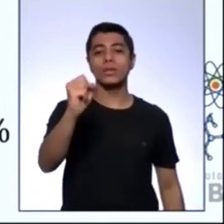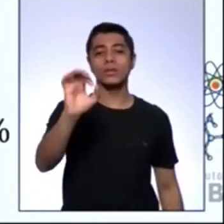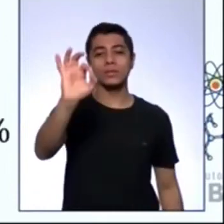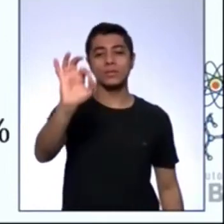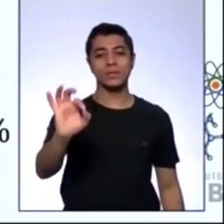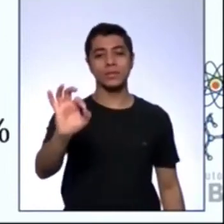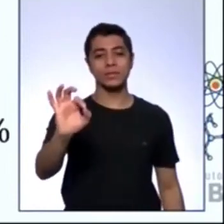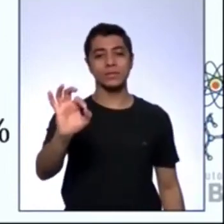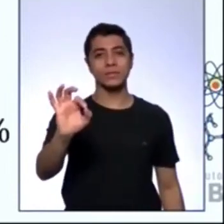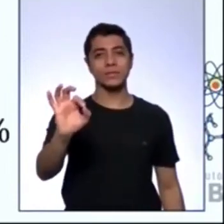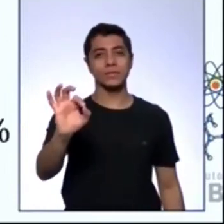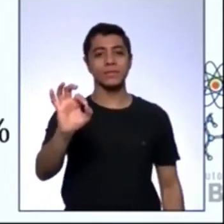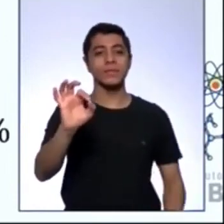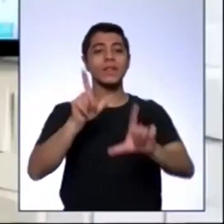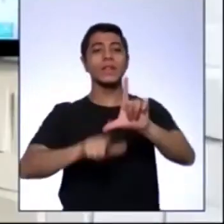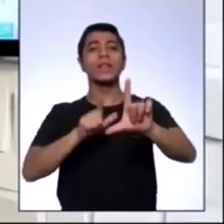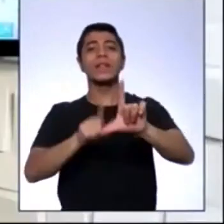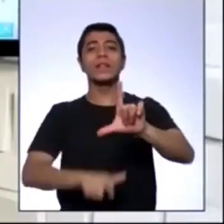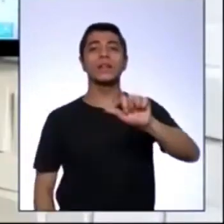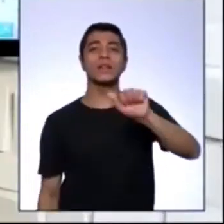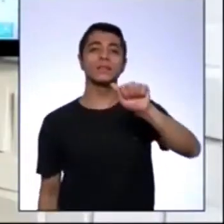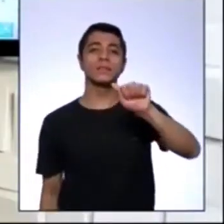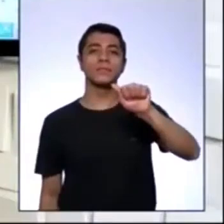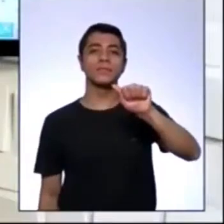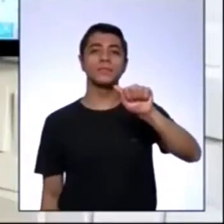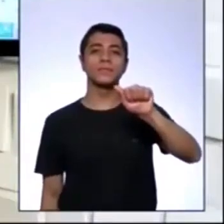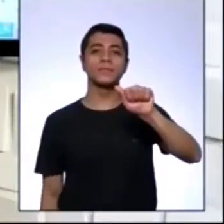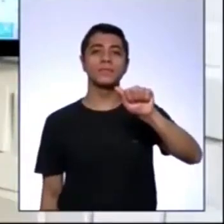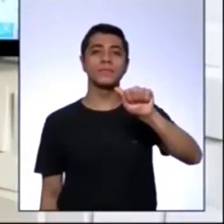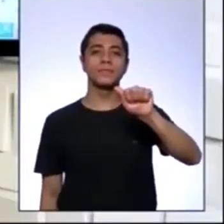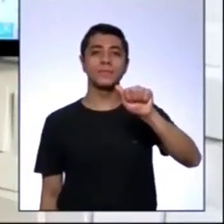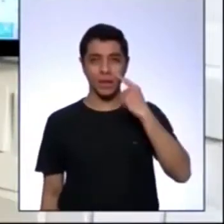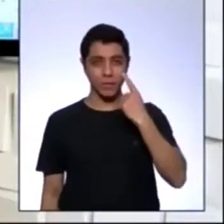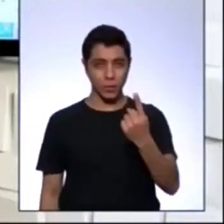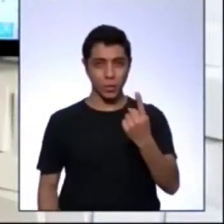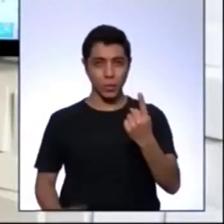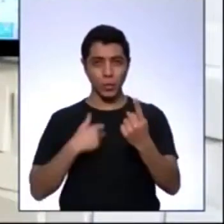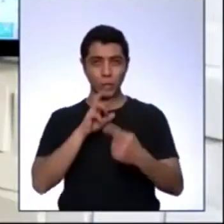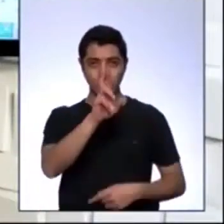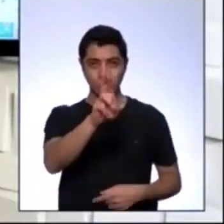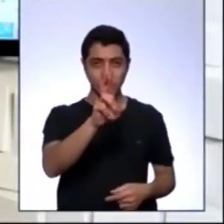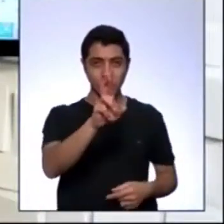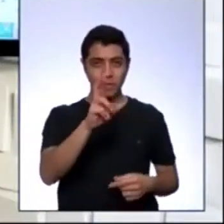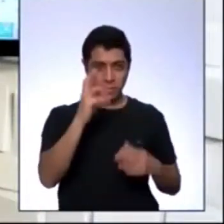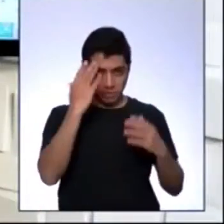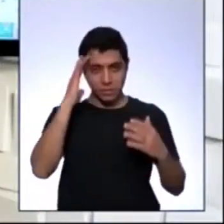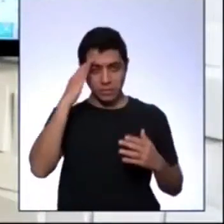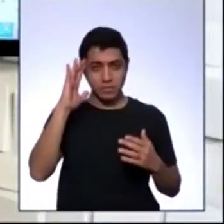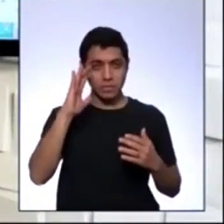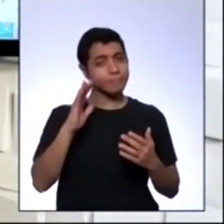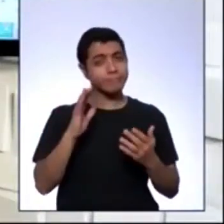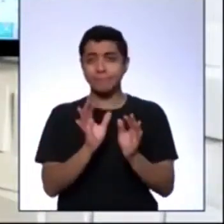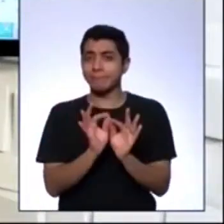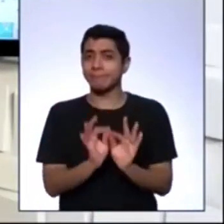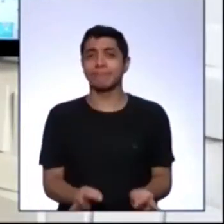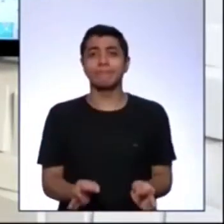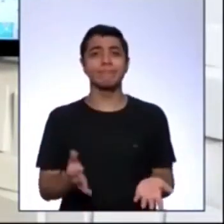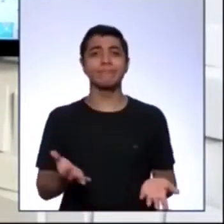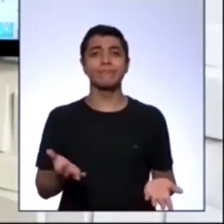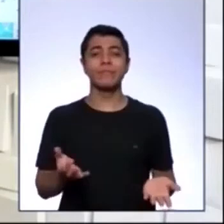e a letra sabe o que eu fiz aqui ó daqui pra cá eu multipliquei por 10